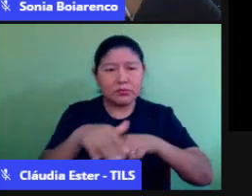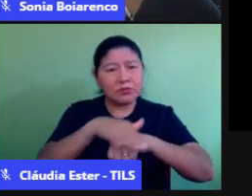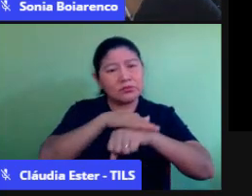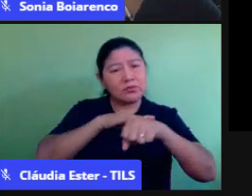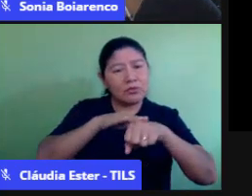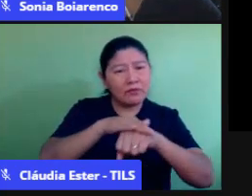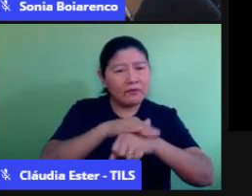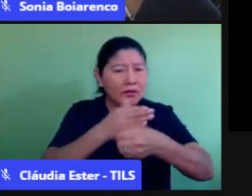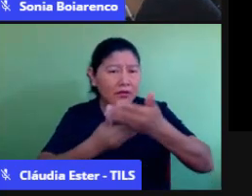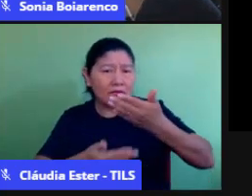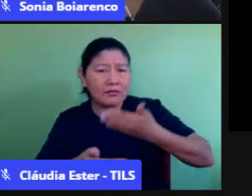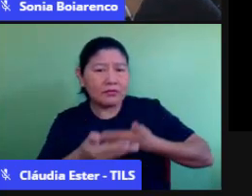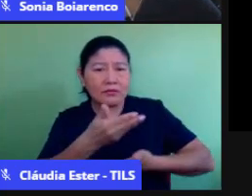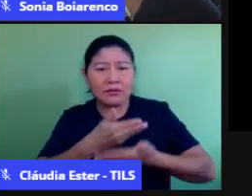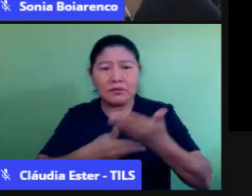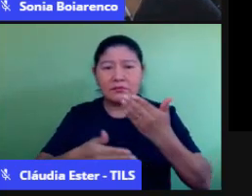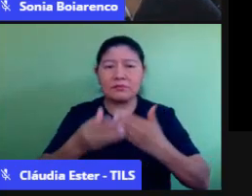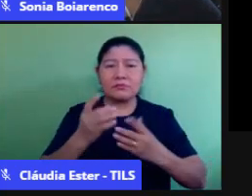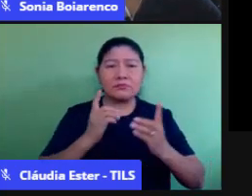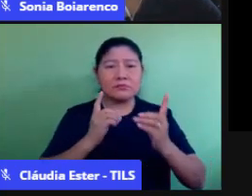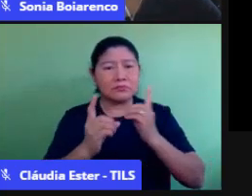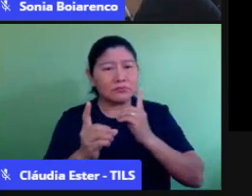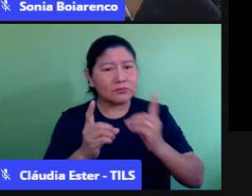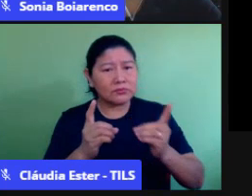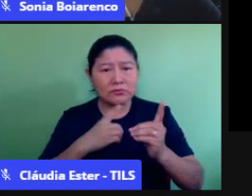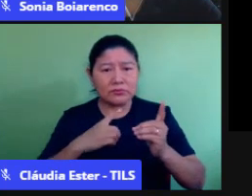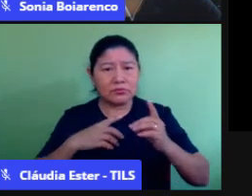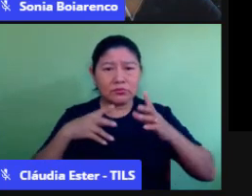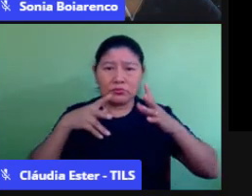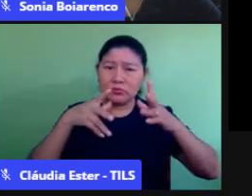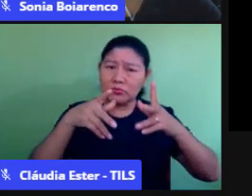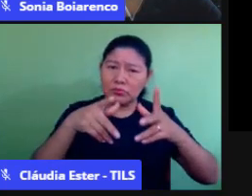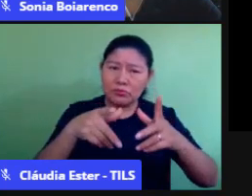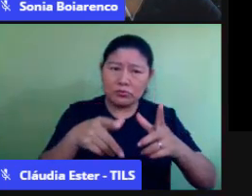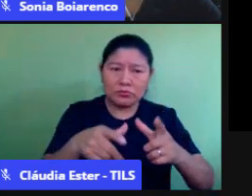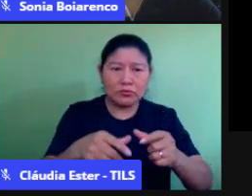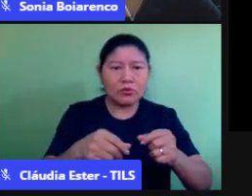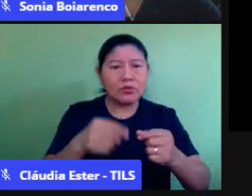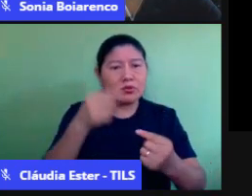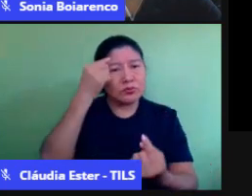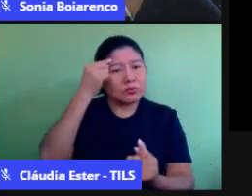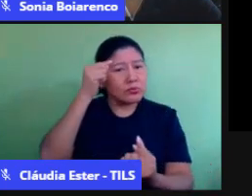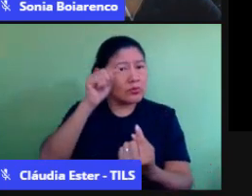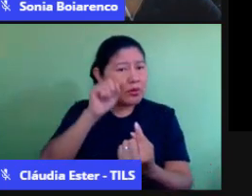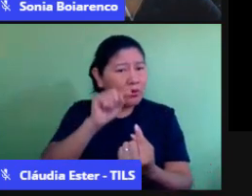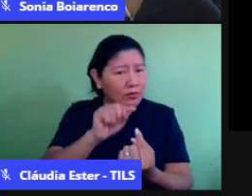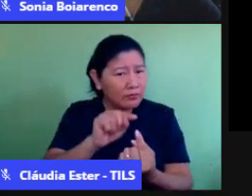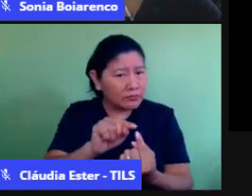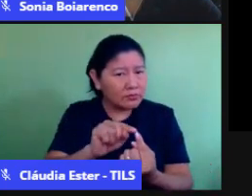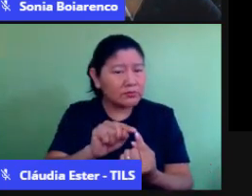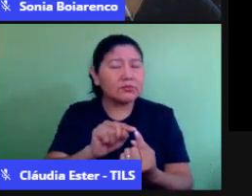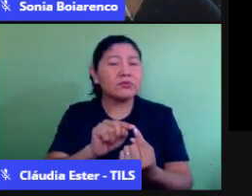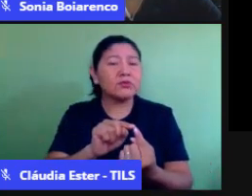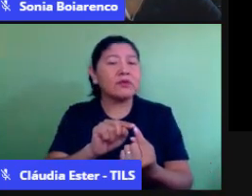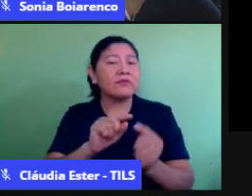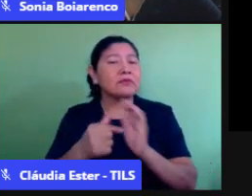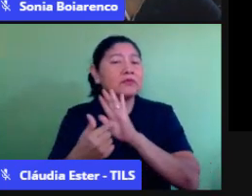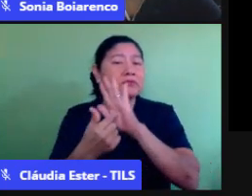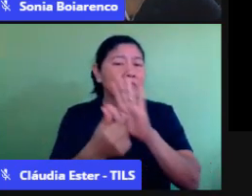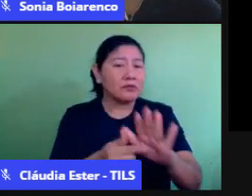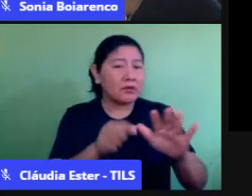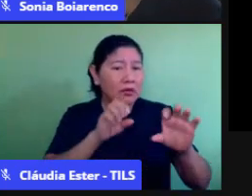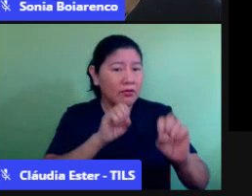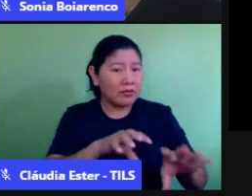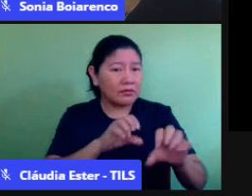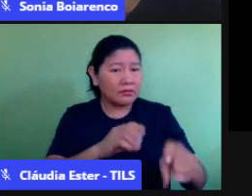Diálogos profícuos, diálogos, sobretudo, numa perspectiva freiriana de ensino, tendo em